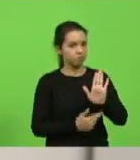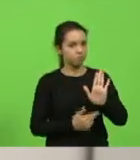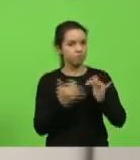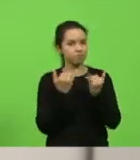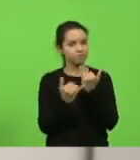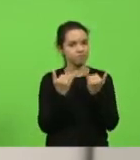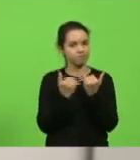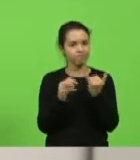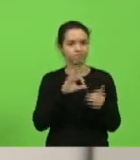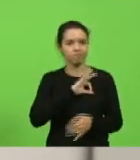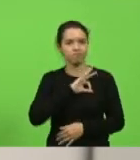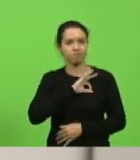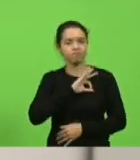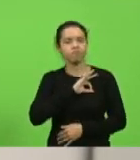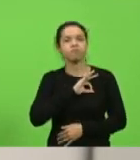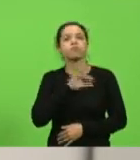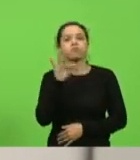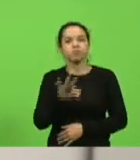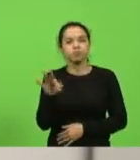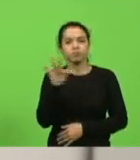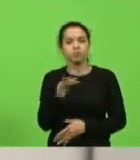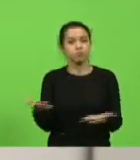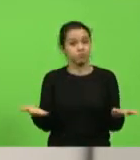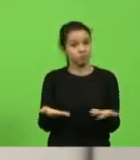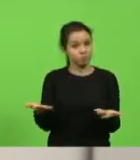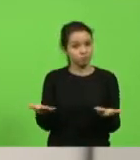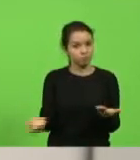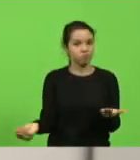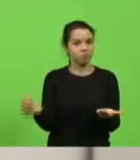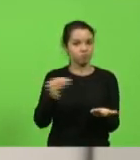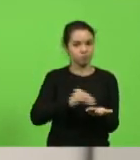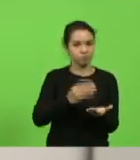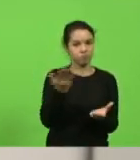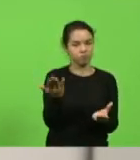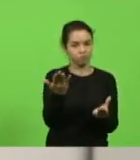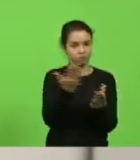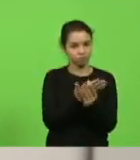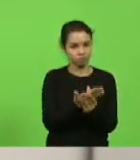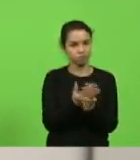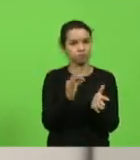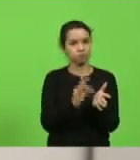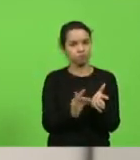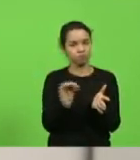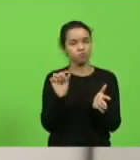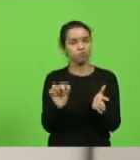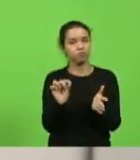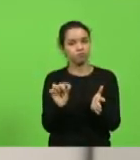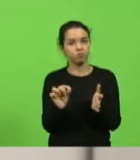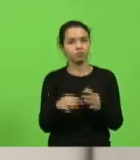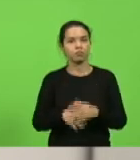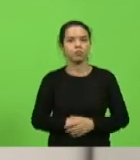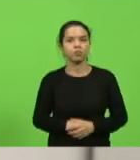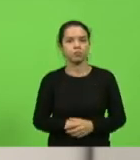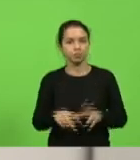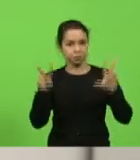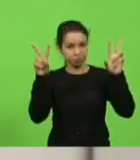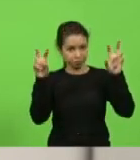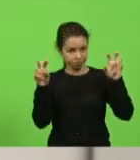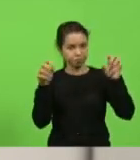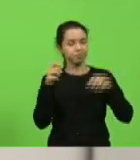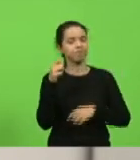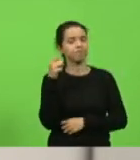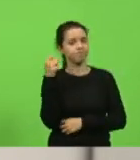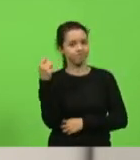Federal, agora juntado no processo, no qual se destacou que os fatos, abre aspas, são gravíssimos